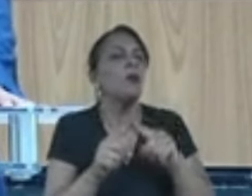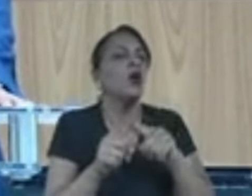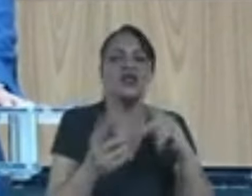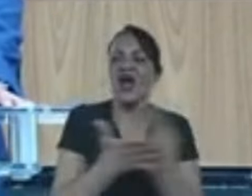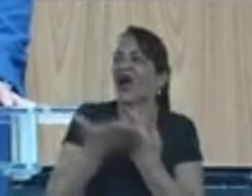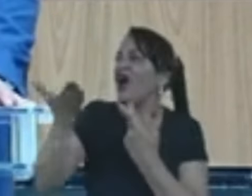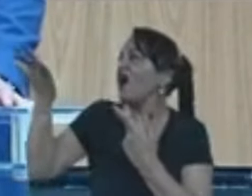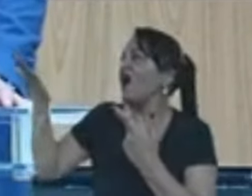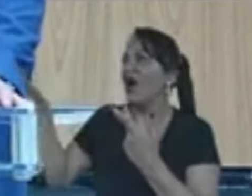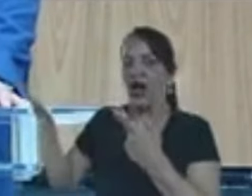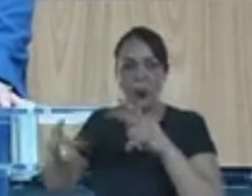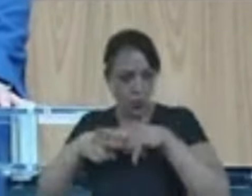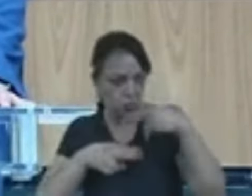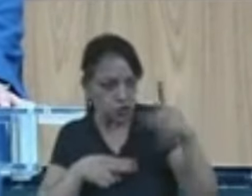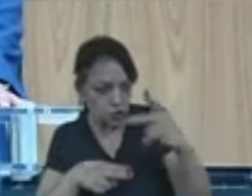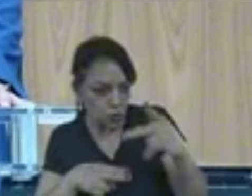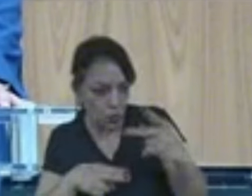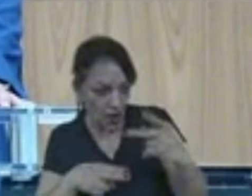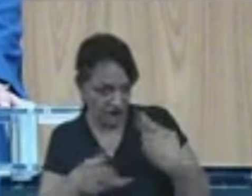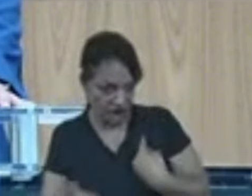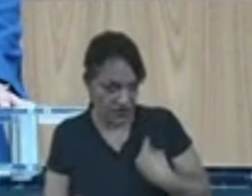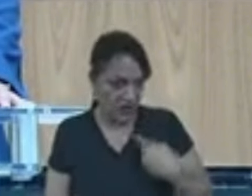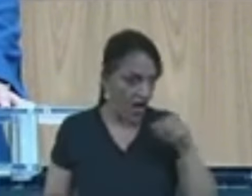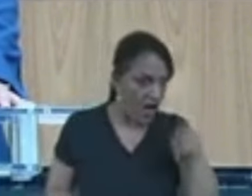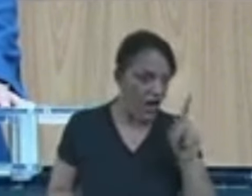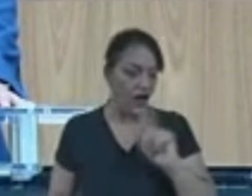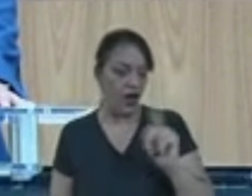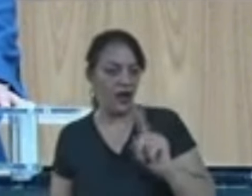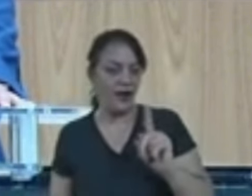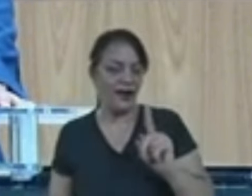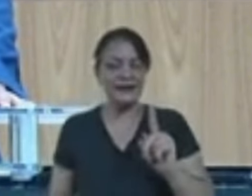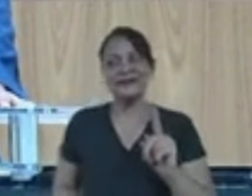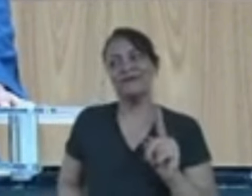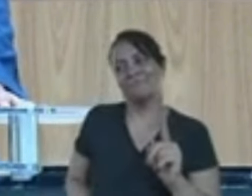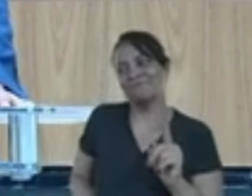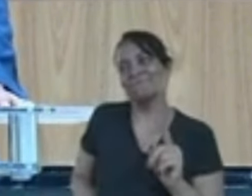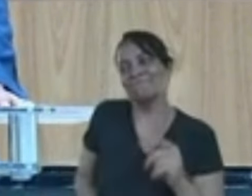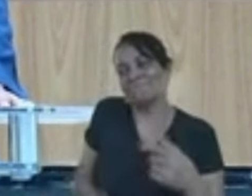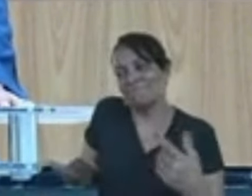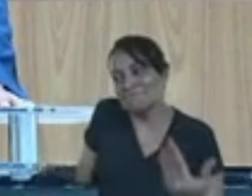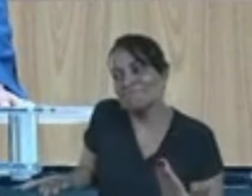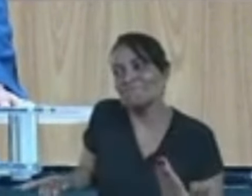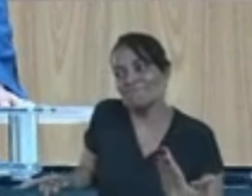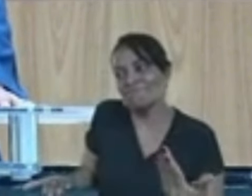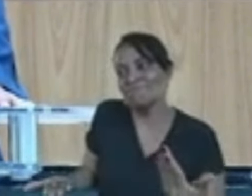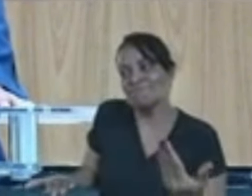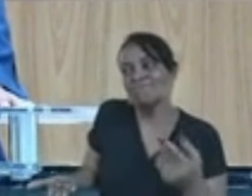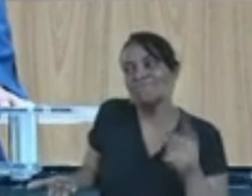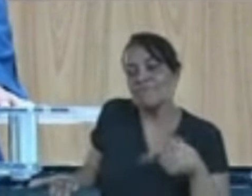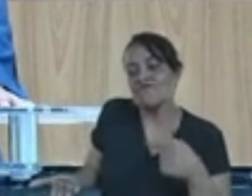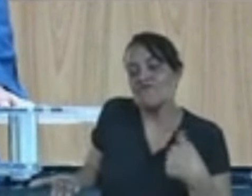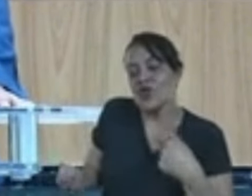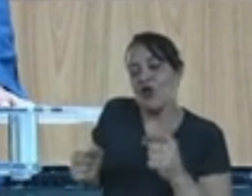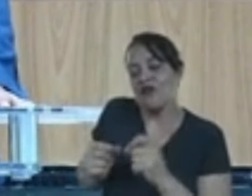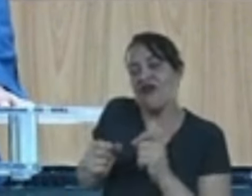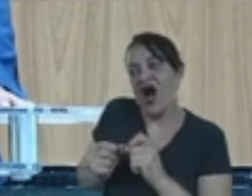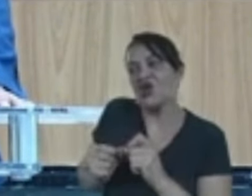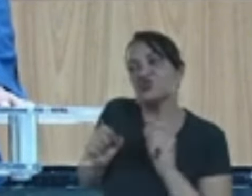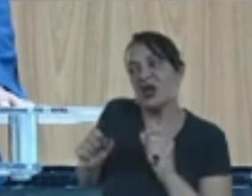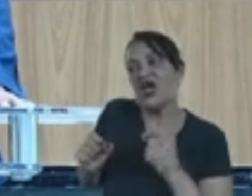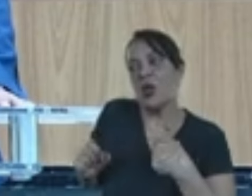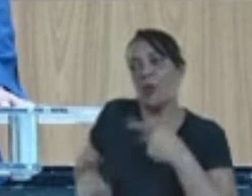isso? É por causa de você? Ele disse: olha, eu sou hebreu, ele falou. E o que eu faço é, eu sou profeta, ele